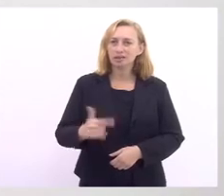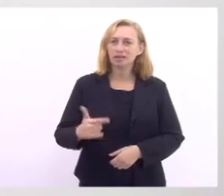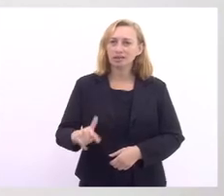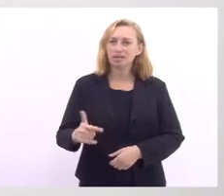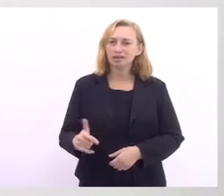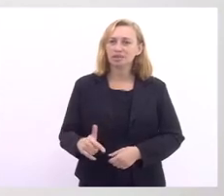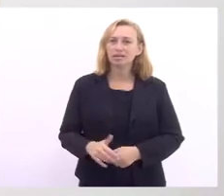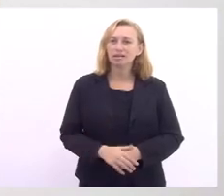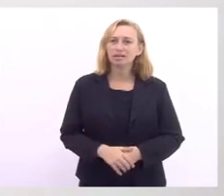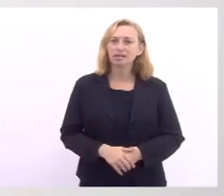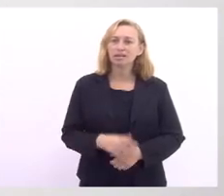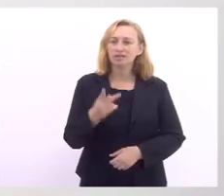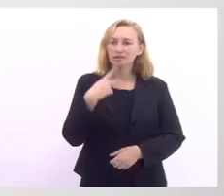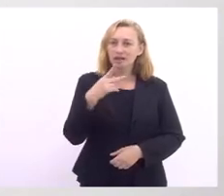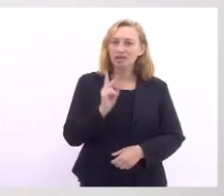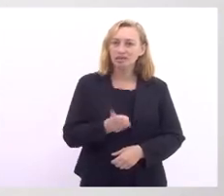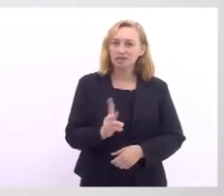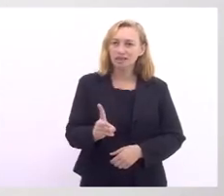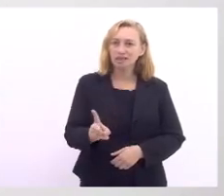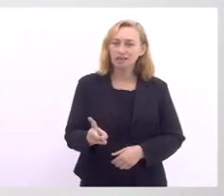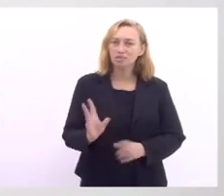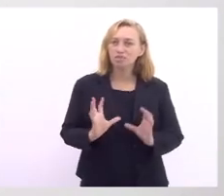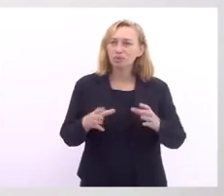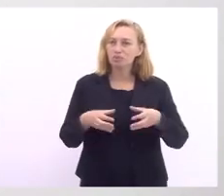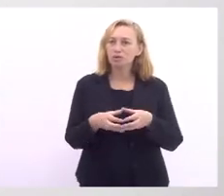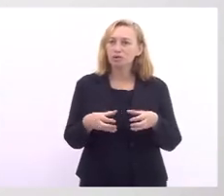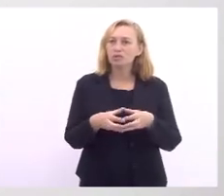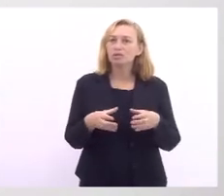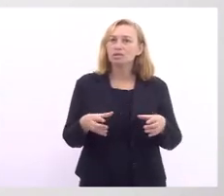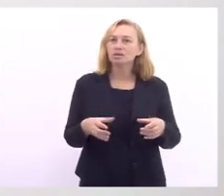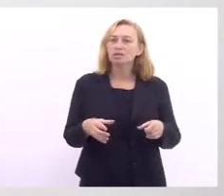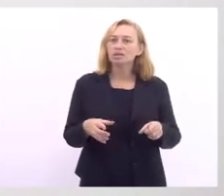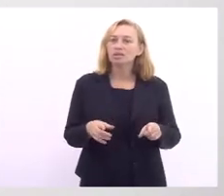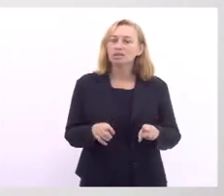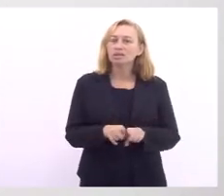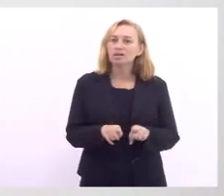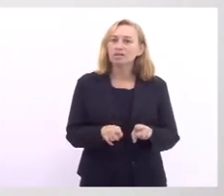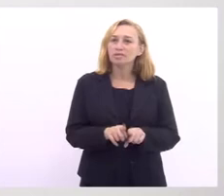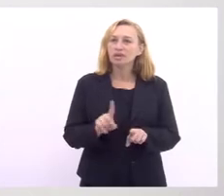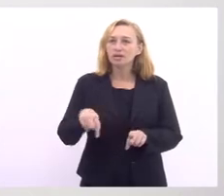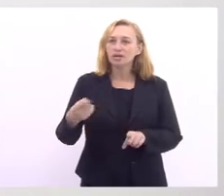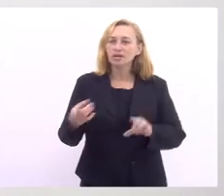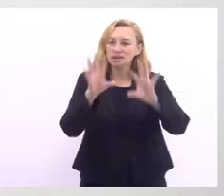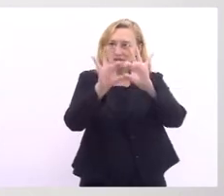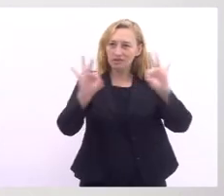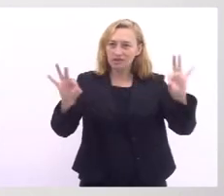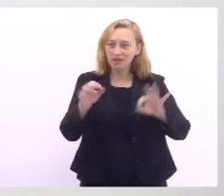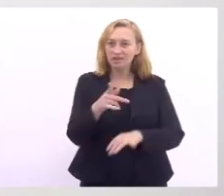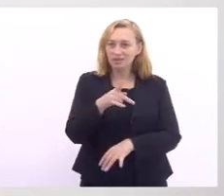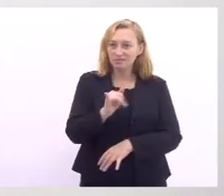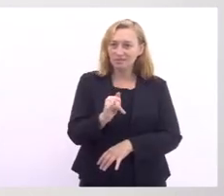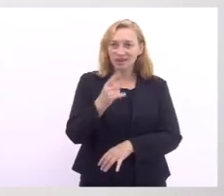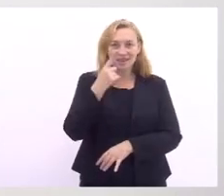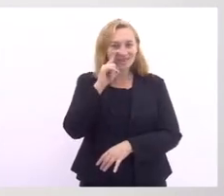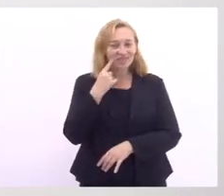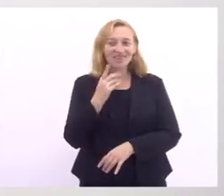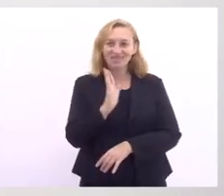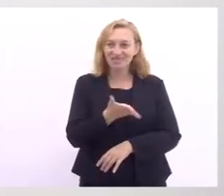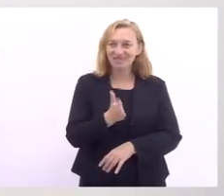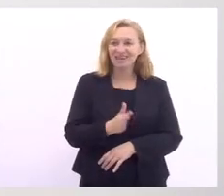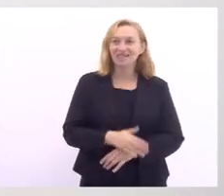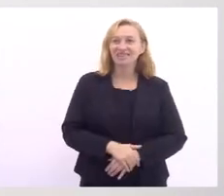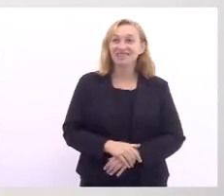é uma coisa que a gente fala Sempre é com a equipe e também acho que uma outra frase do meu pai aí que já tá chorando